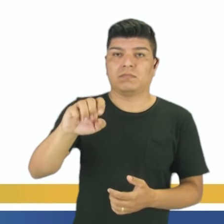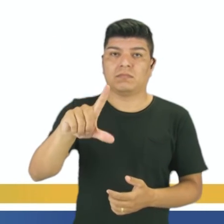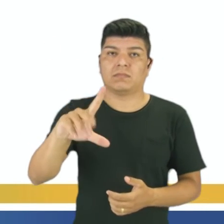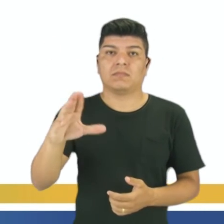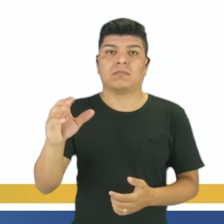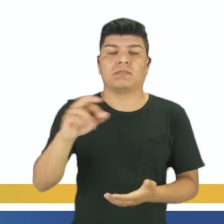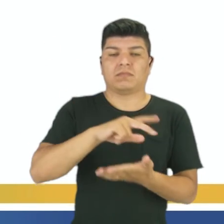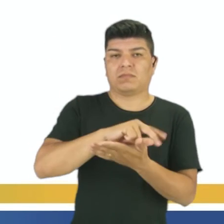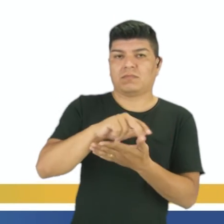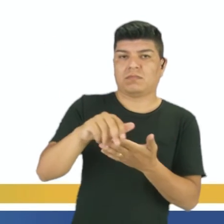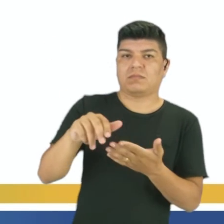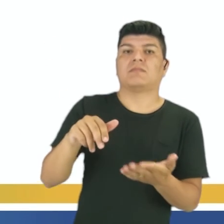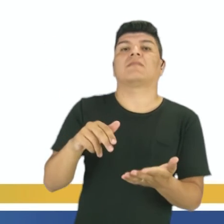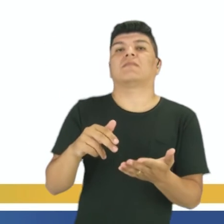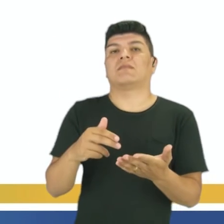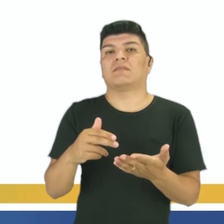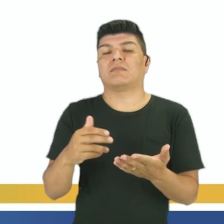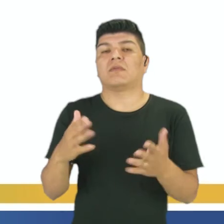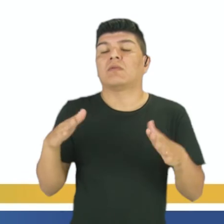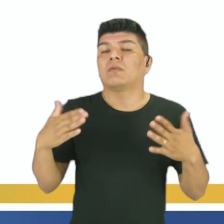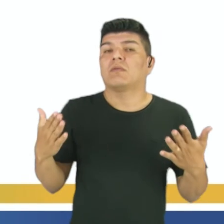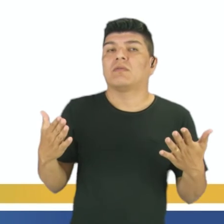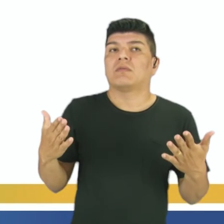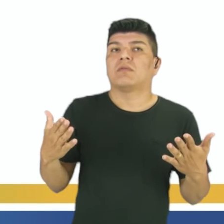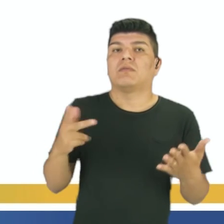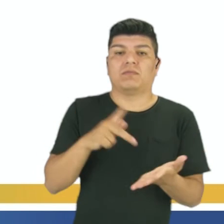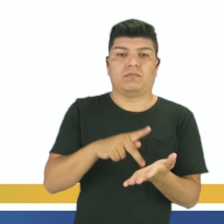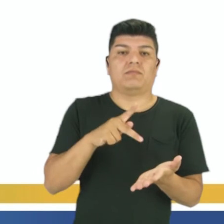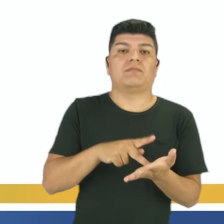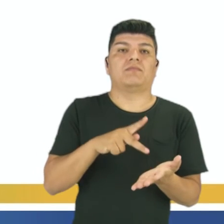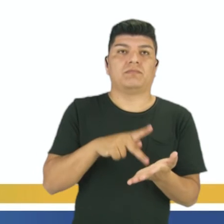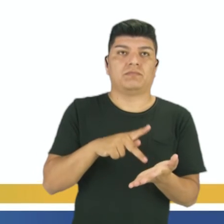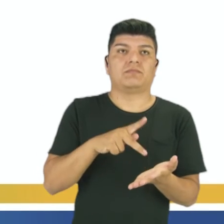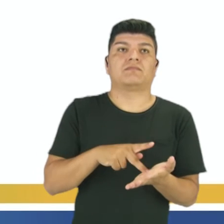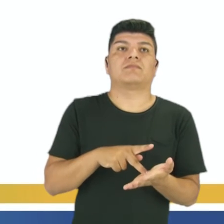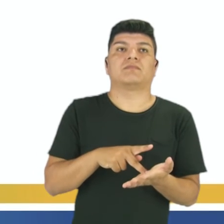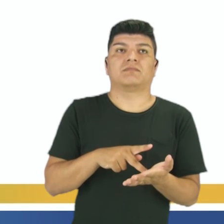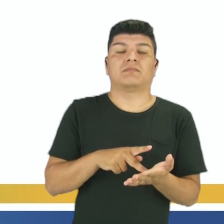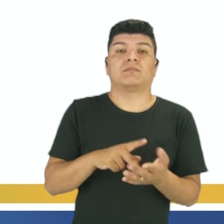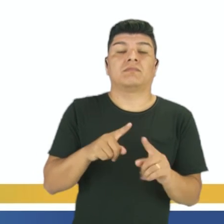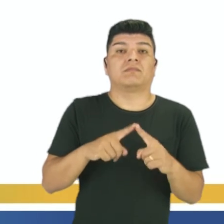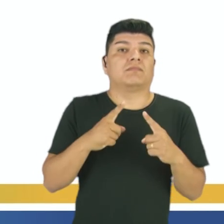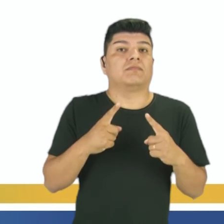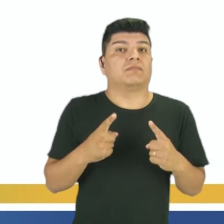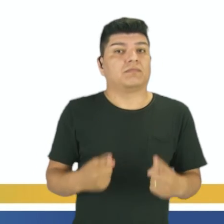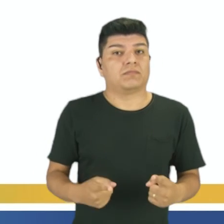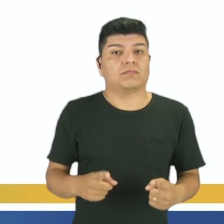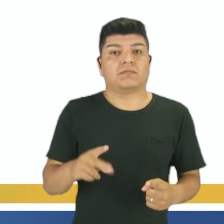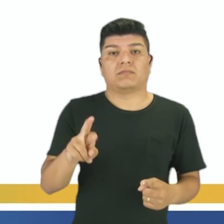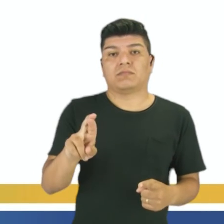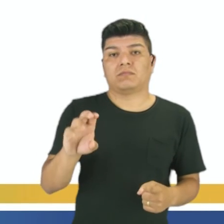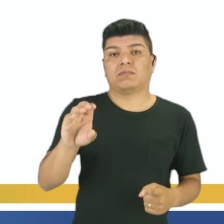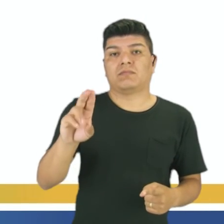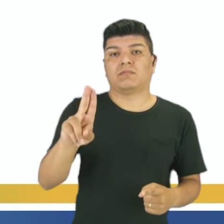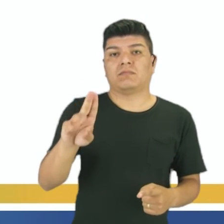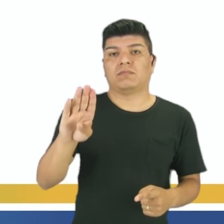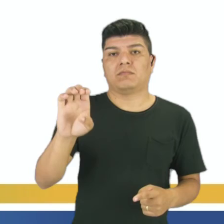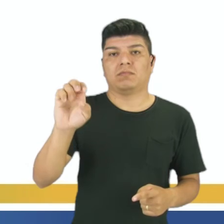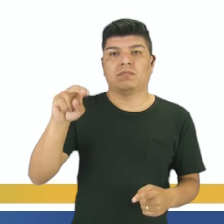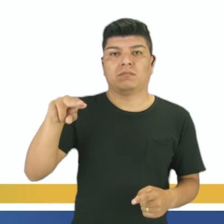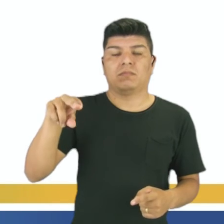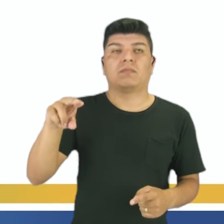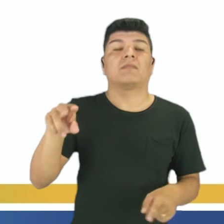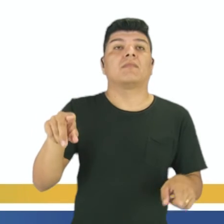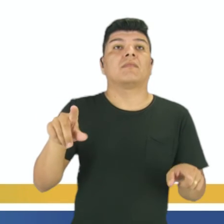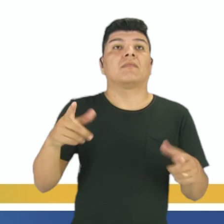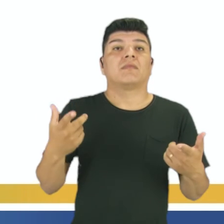Braga, Fernando Sabino, Carlos Drummond de Andrade? Verdade. Entretanto, Rubem Braga não